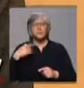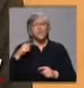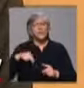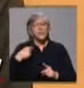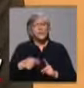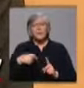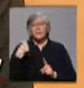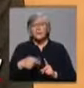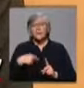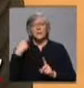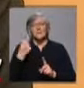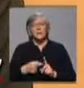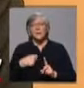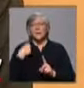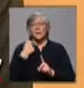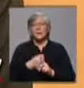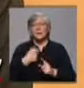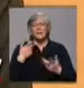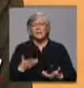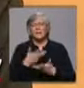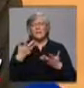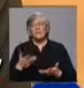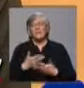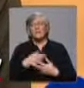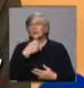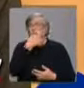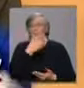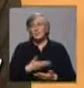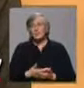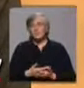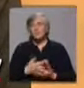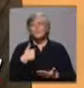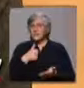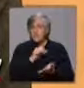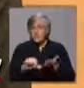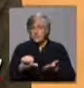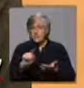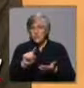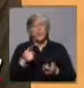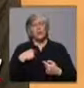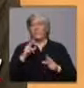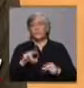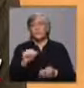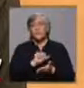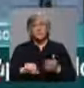dias. É triste, sinceramente. Mas uma luta da qual não vão desistir. Claro que não, nunca.